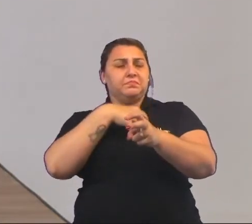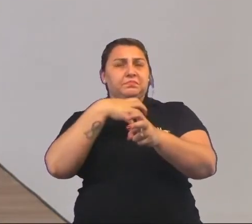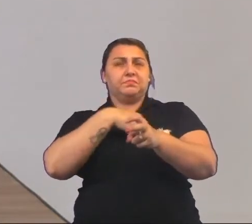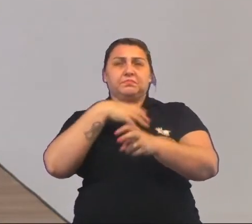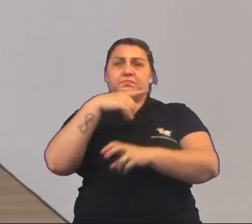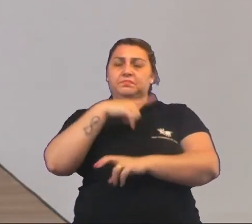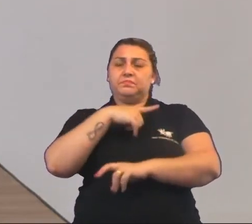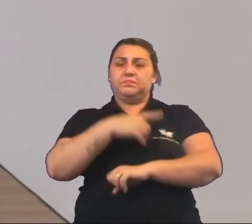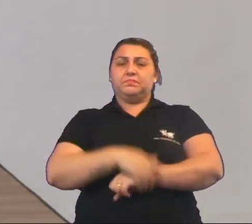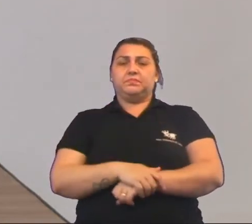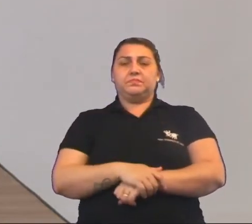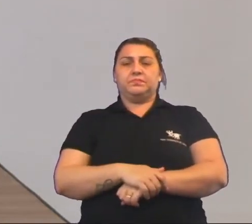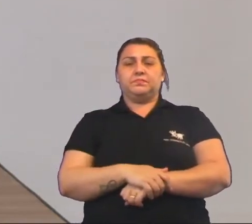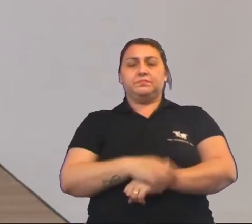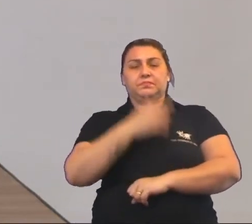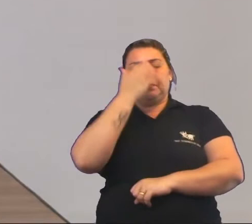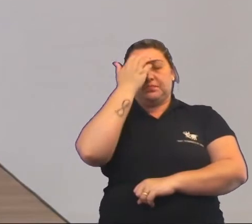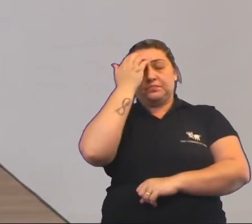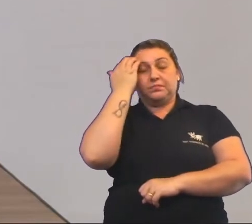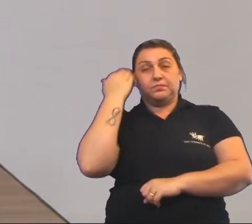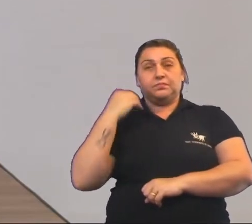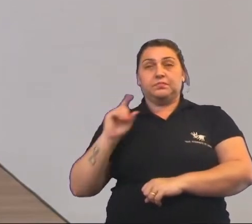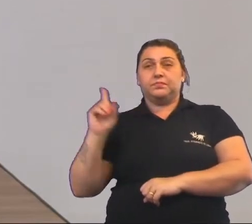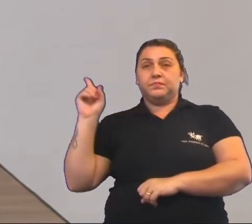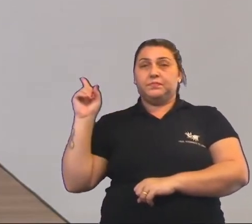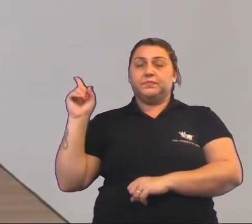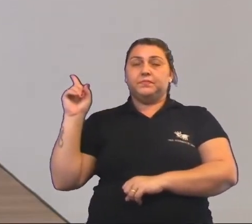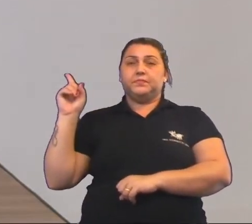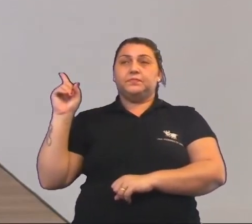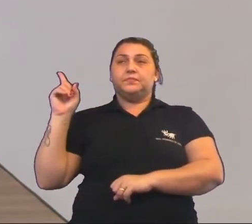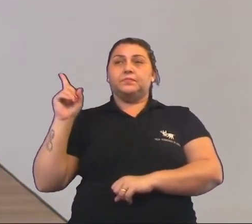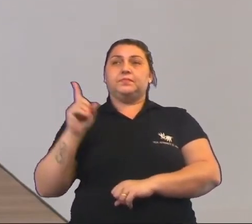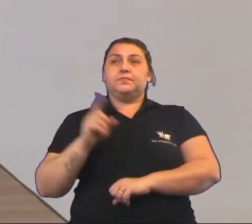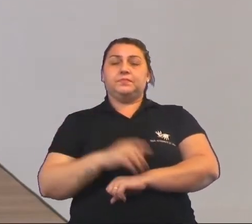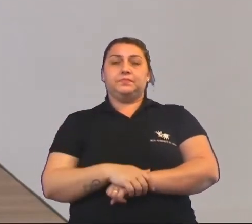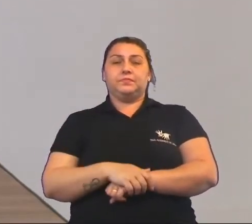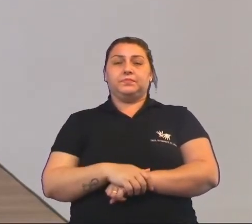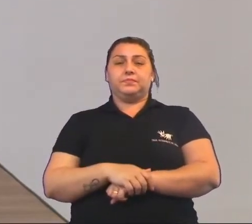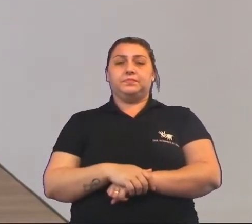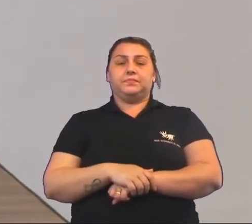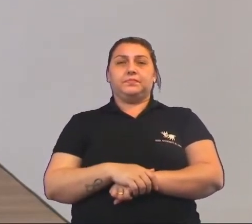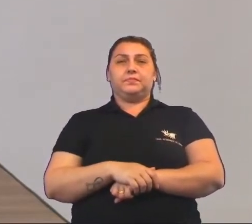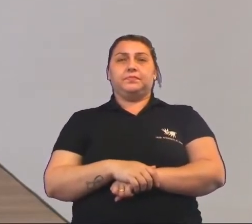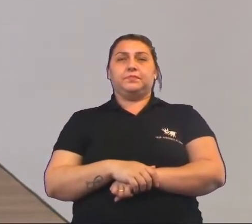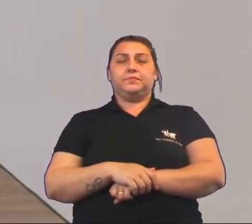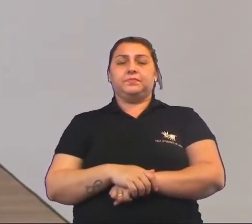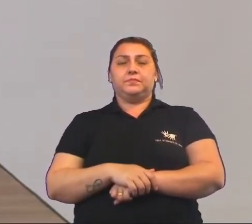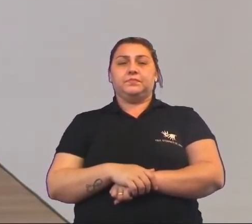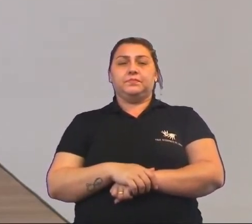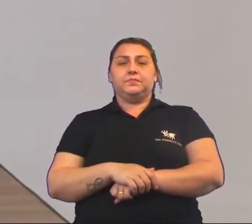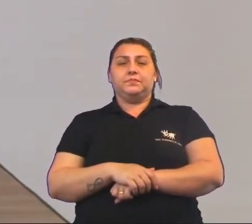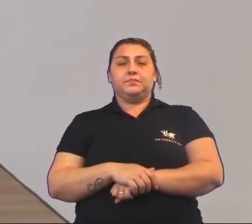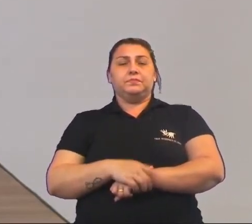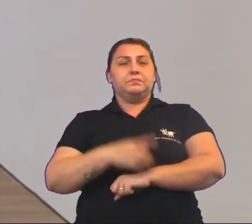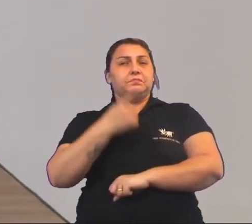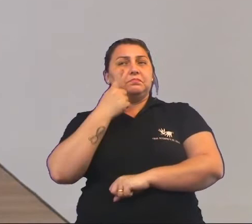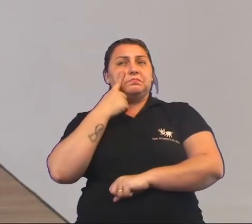têm. Vamos observar aqui o formato desta embalagem. Observem como ela